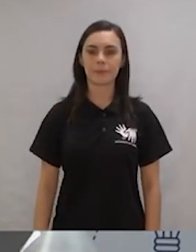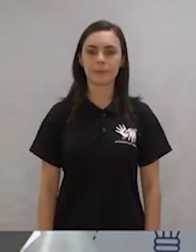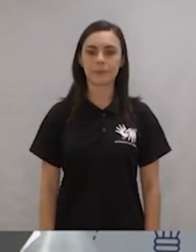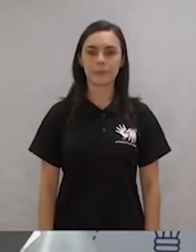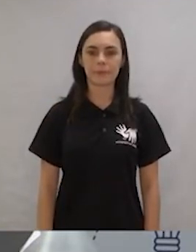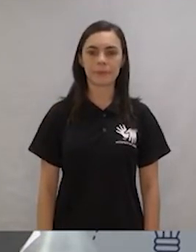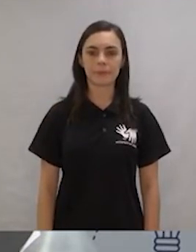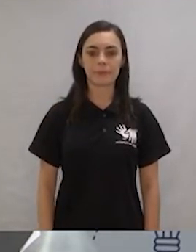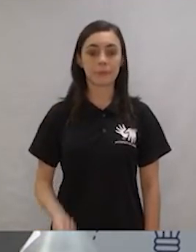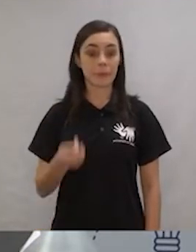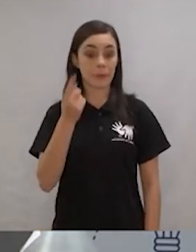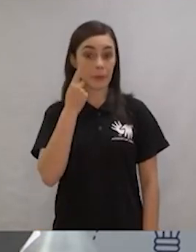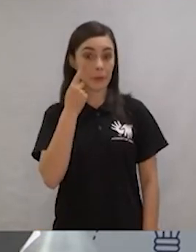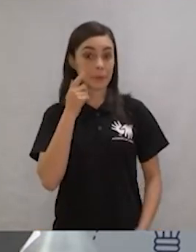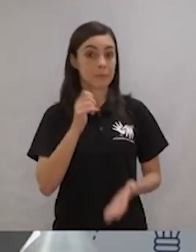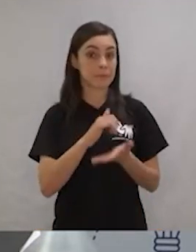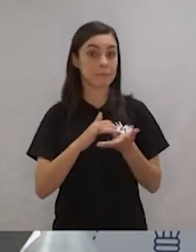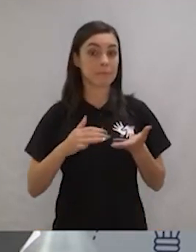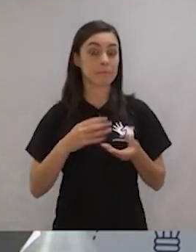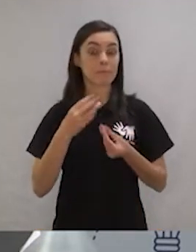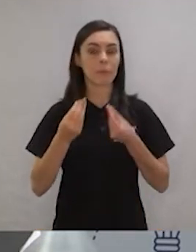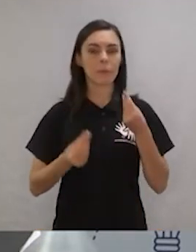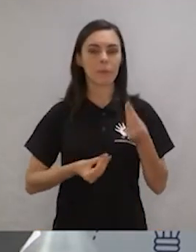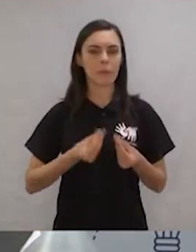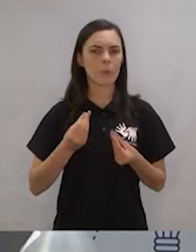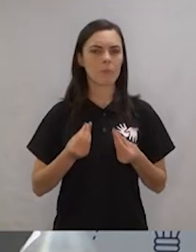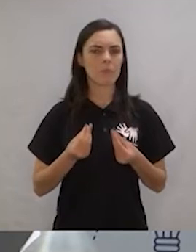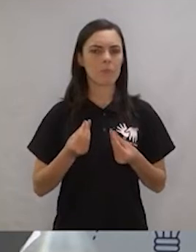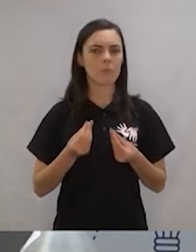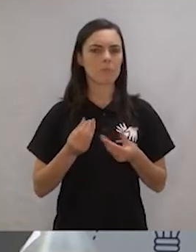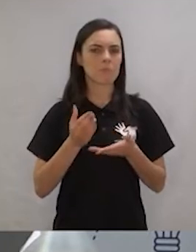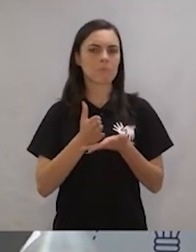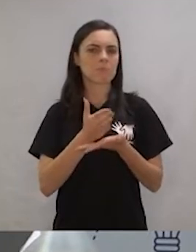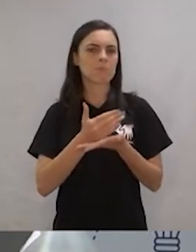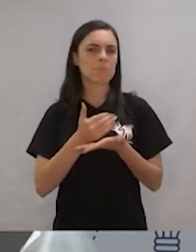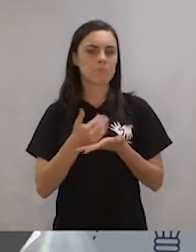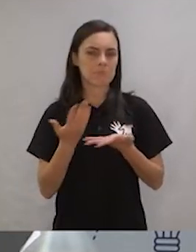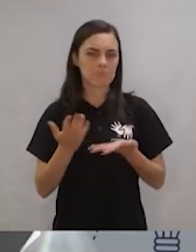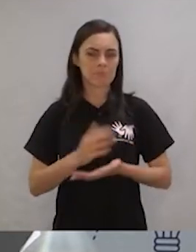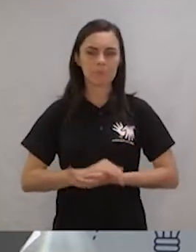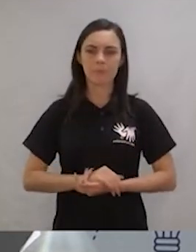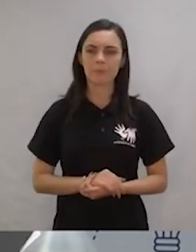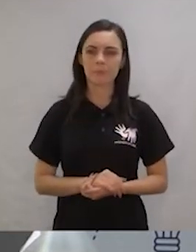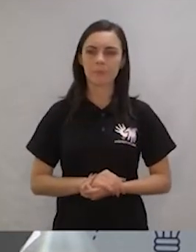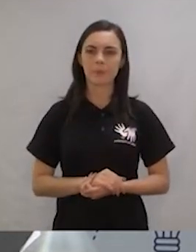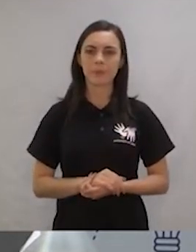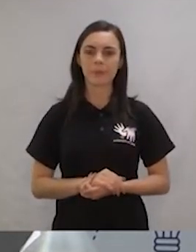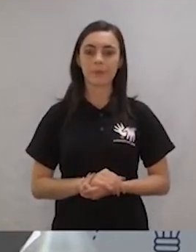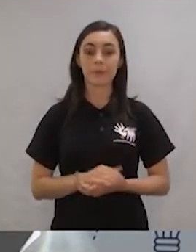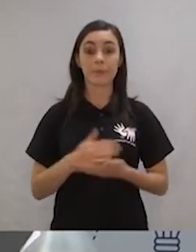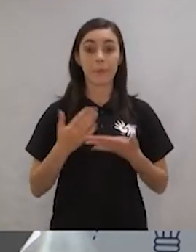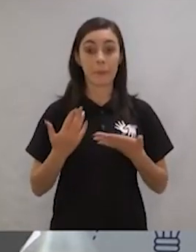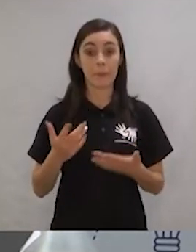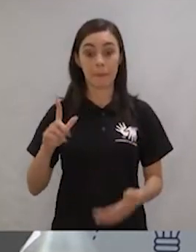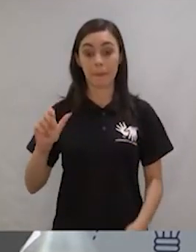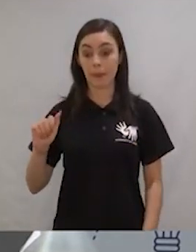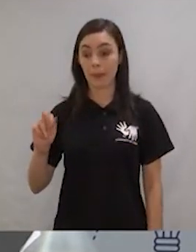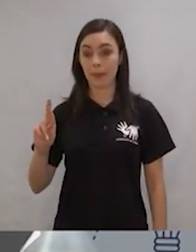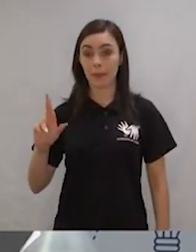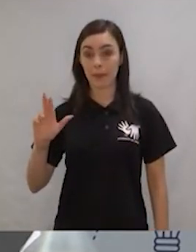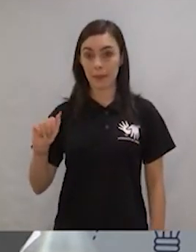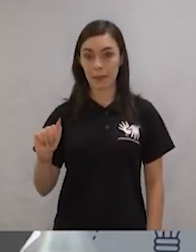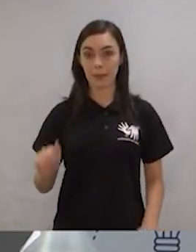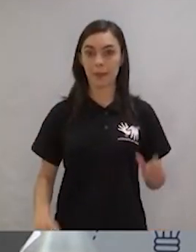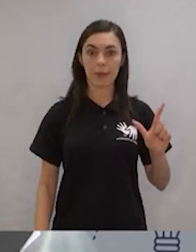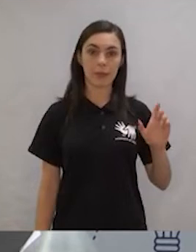1, 2, 3, 4, 5, 6, 7, 8, 9, 10. Vamos ver lá na próxima atividade o que vai acontecer com esse problema. Nós temos a Laura e a